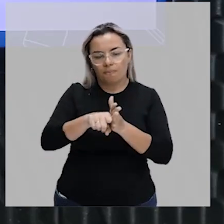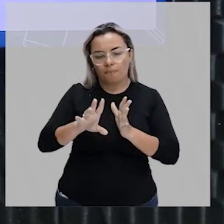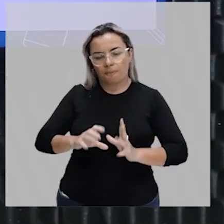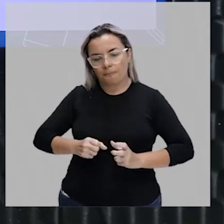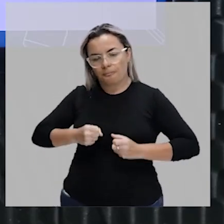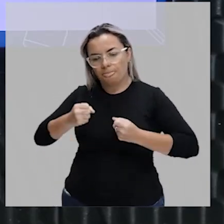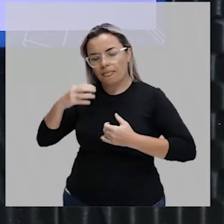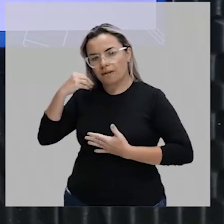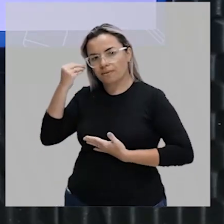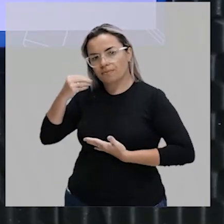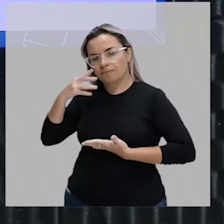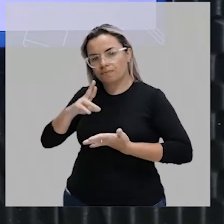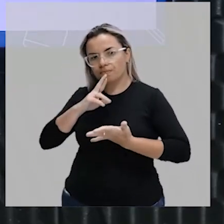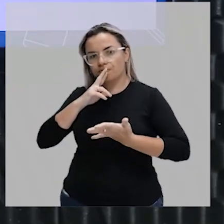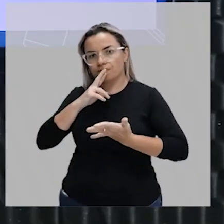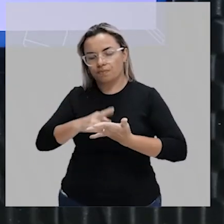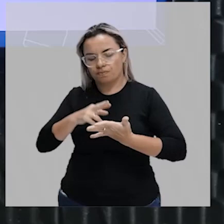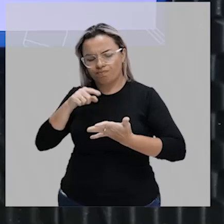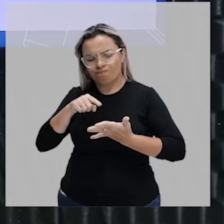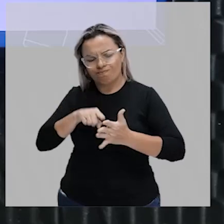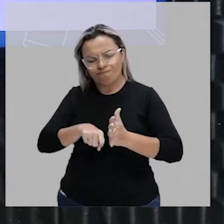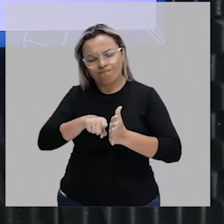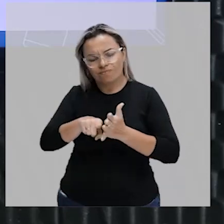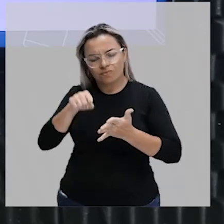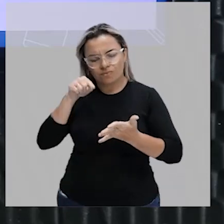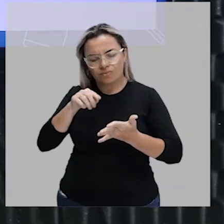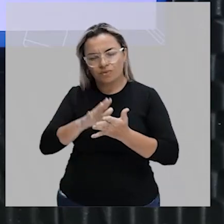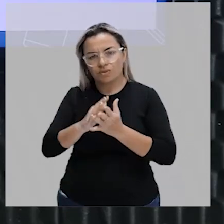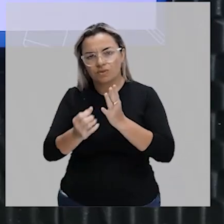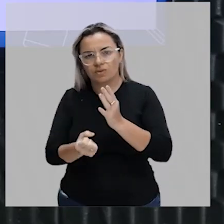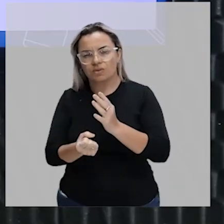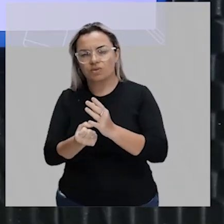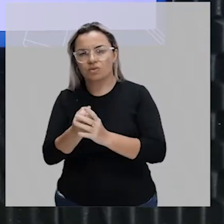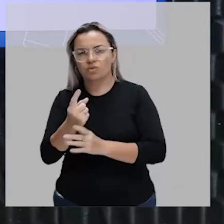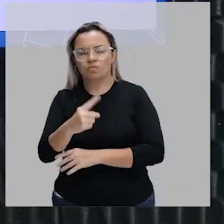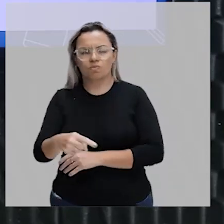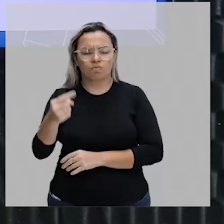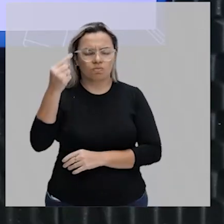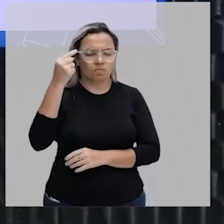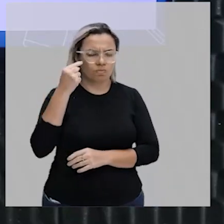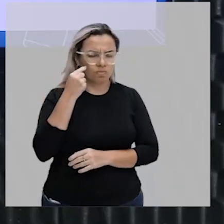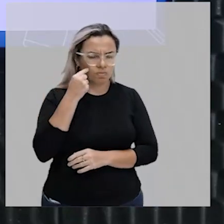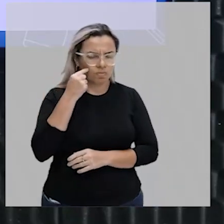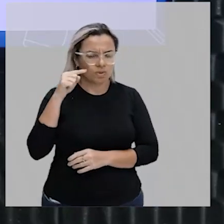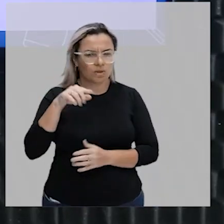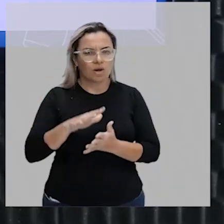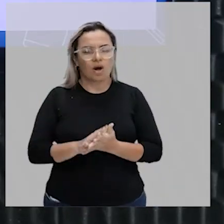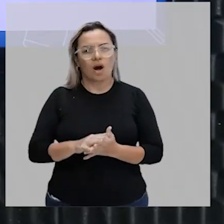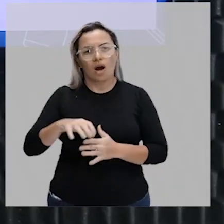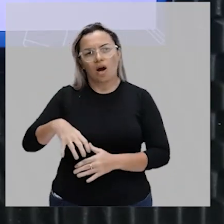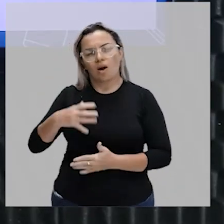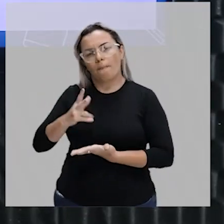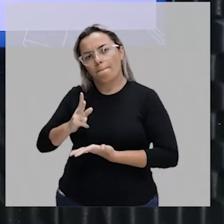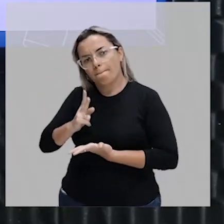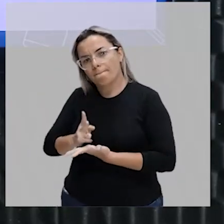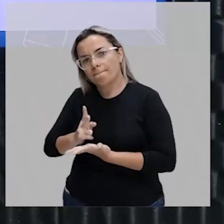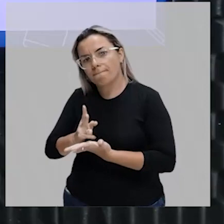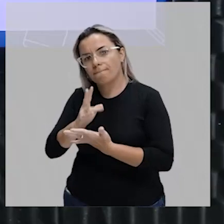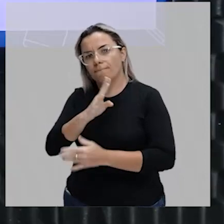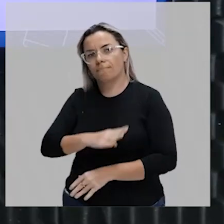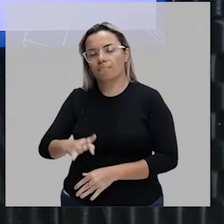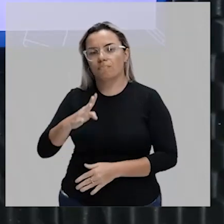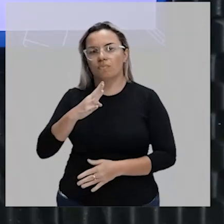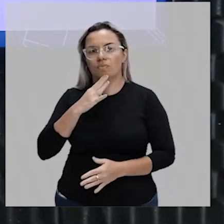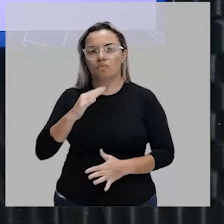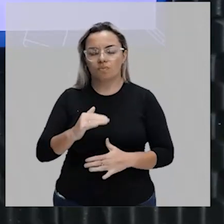um experimento para responder uma determinada pergunta, surgem outras dúvidas, e isso vai acontecendo constantemente, e o conhecimento ele